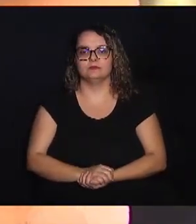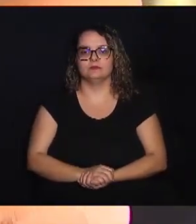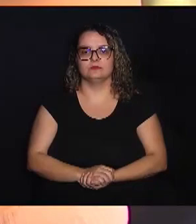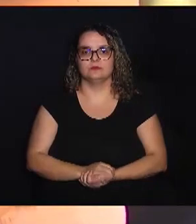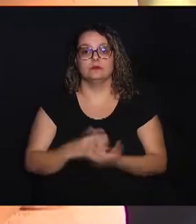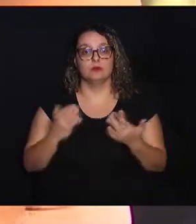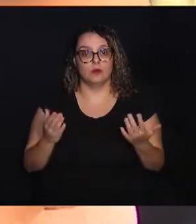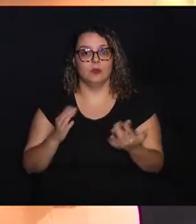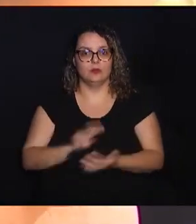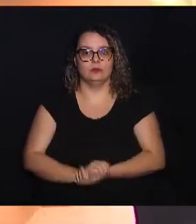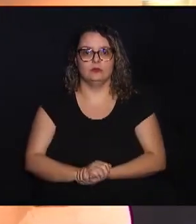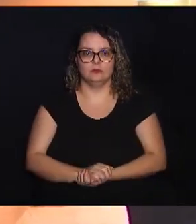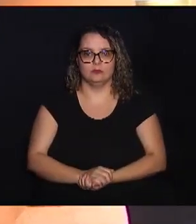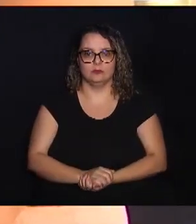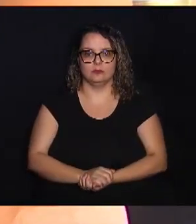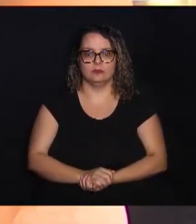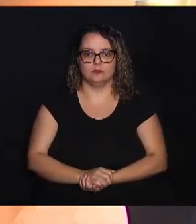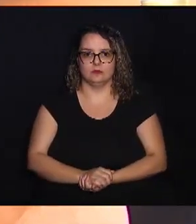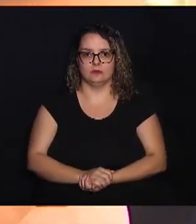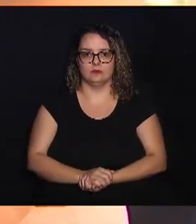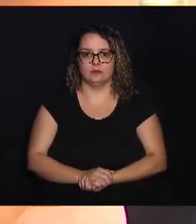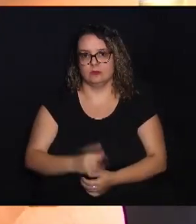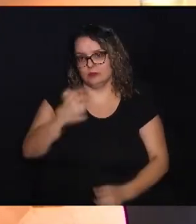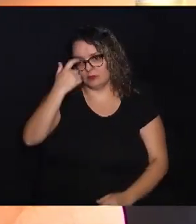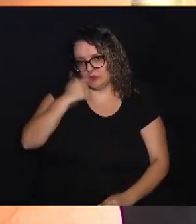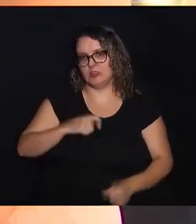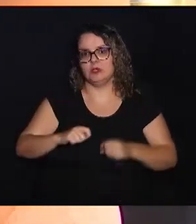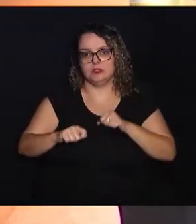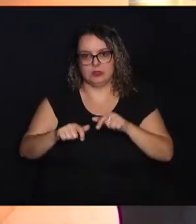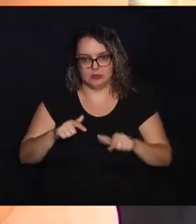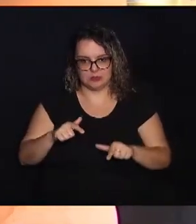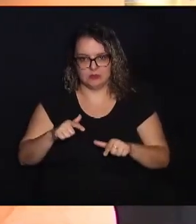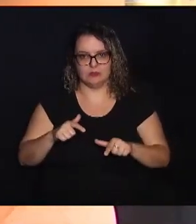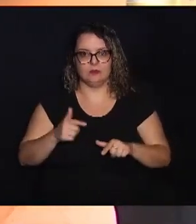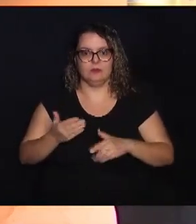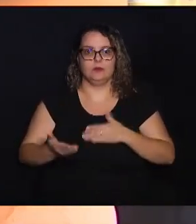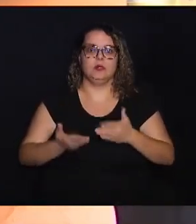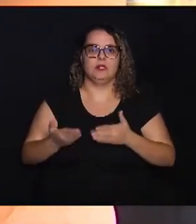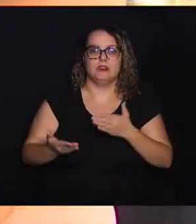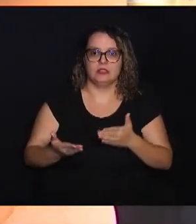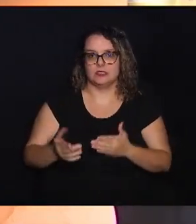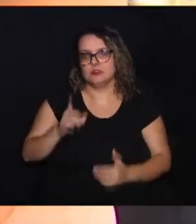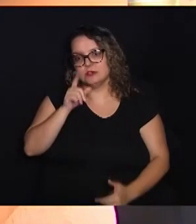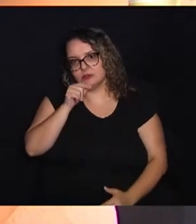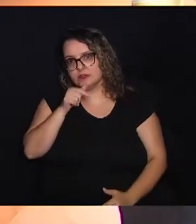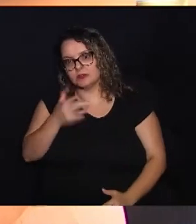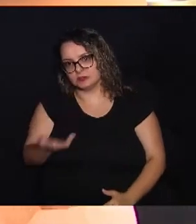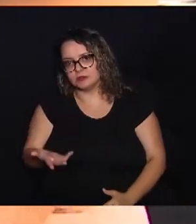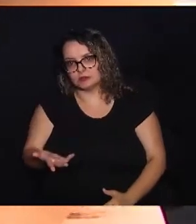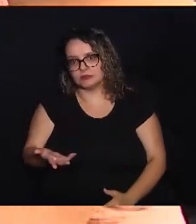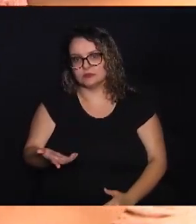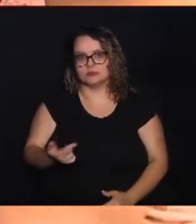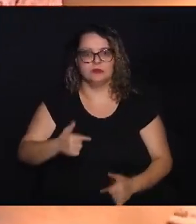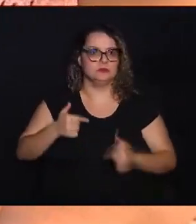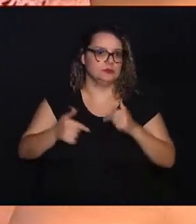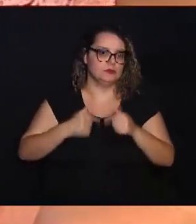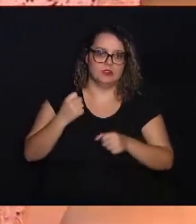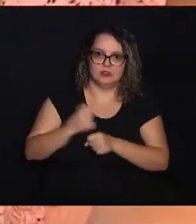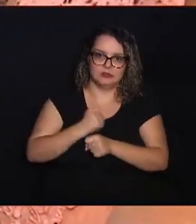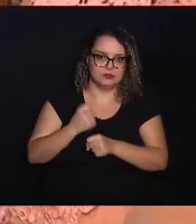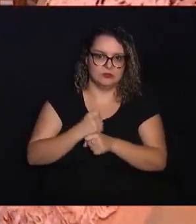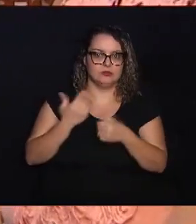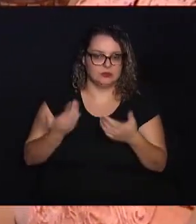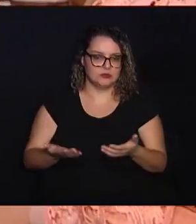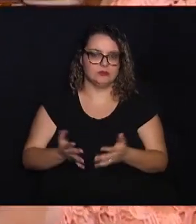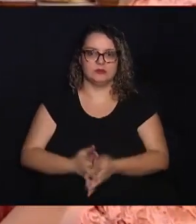Bom, eu tenho formação em tratamento de águas e trabalhei por anos